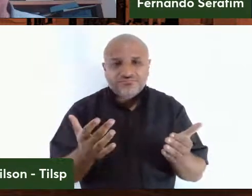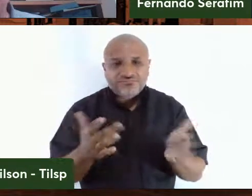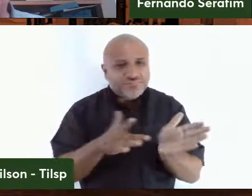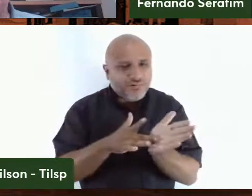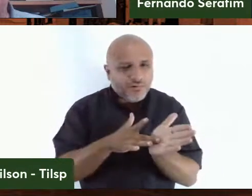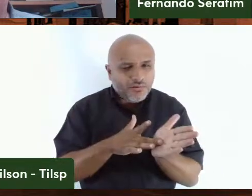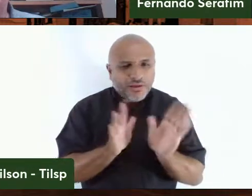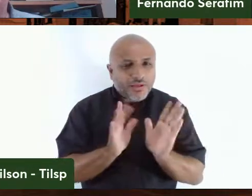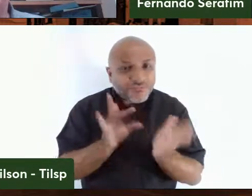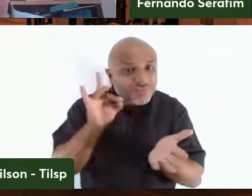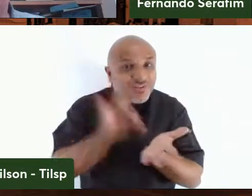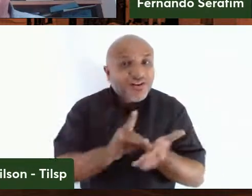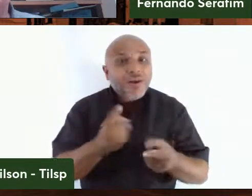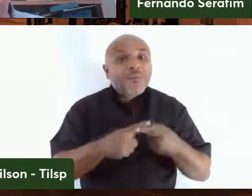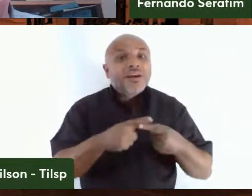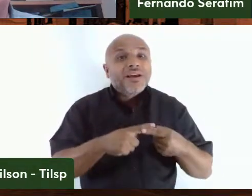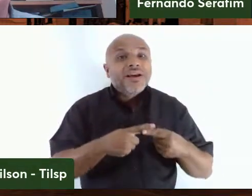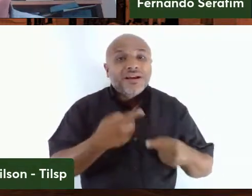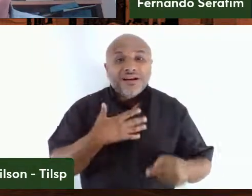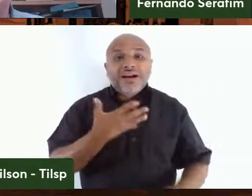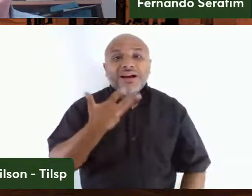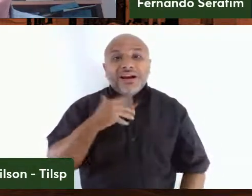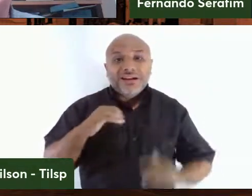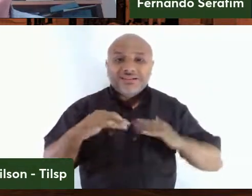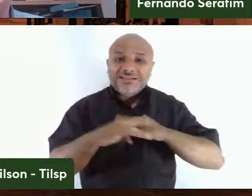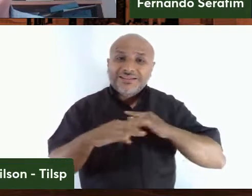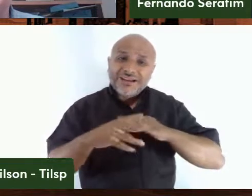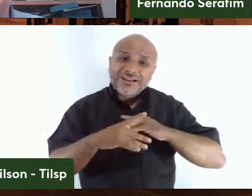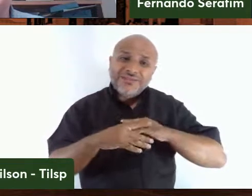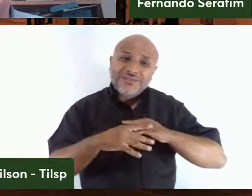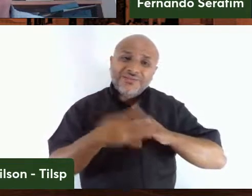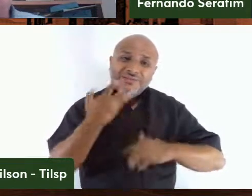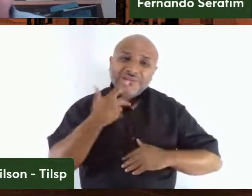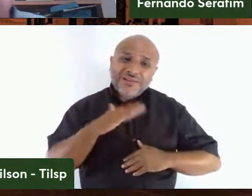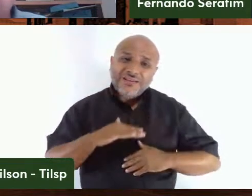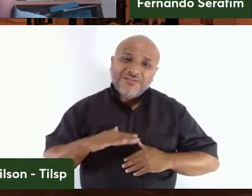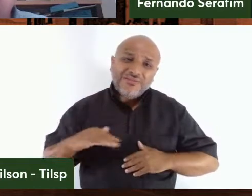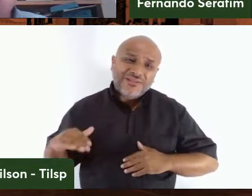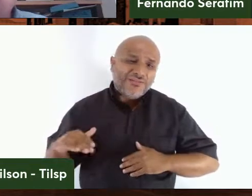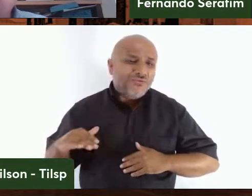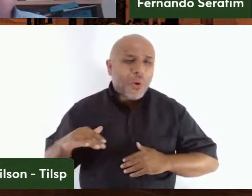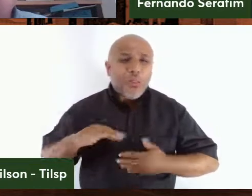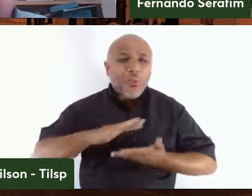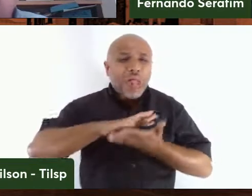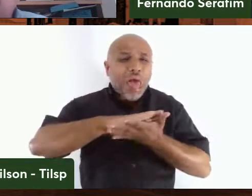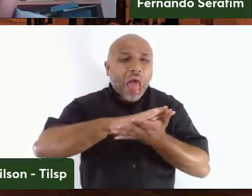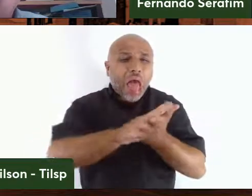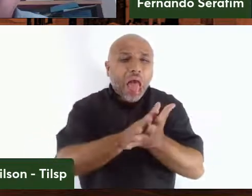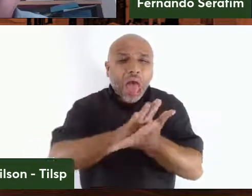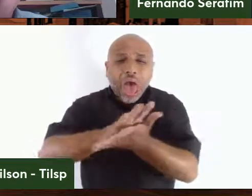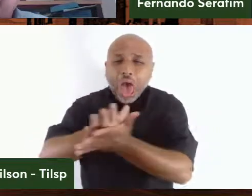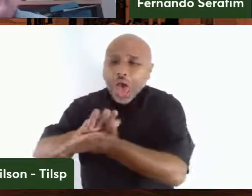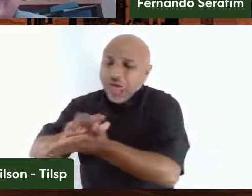a cidade da minha infância, ela foi muito destruída, ela foi muito, enfim,